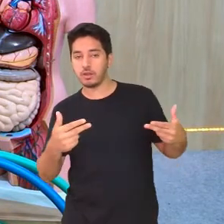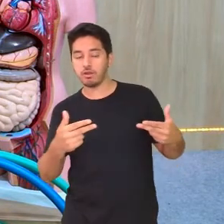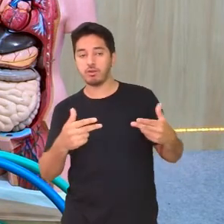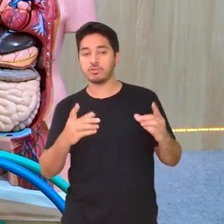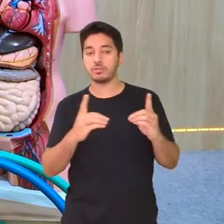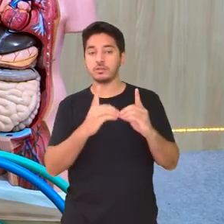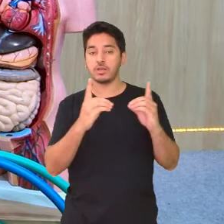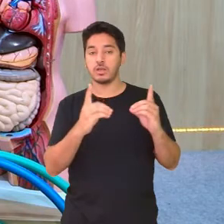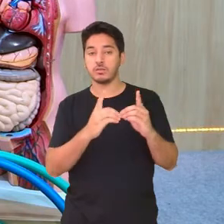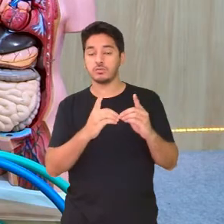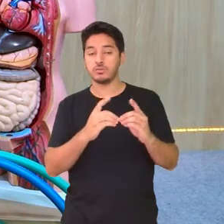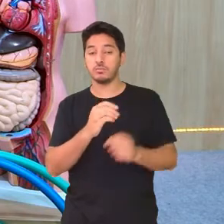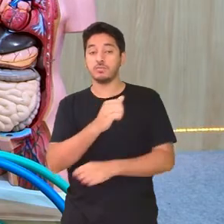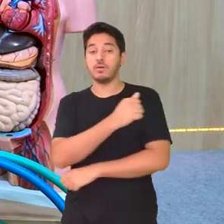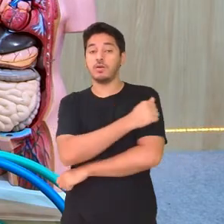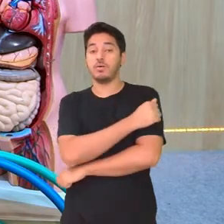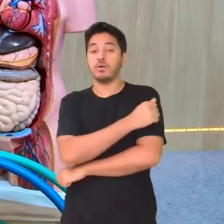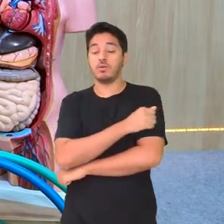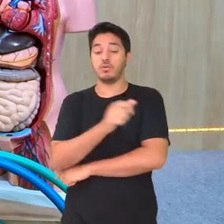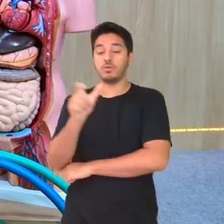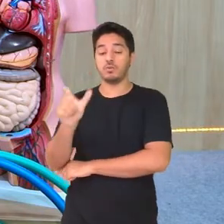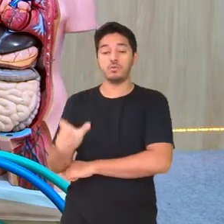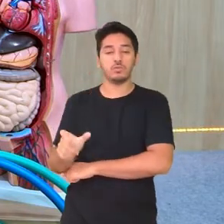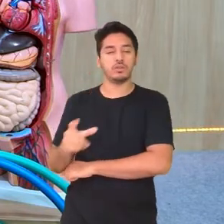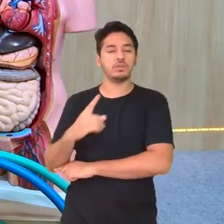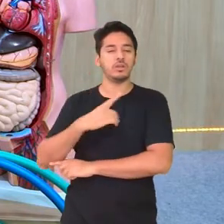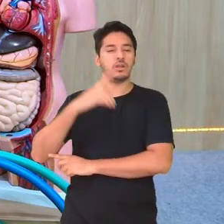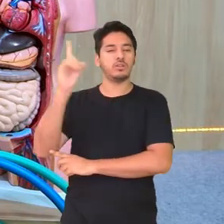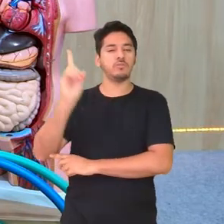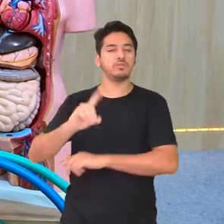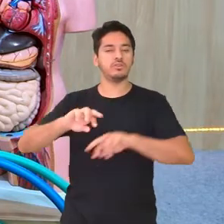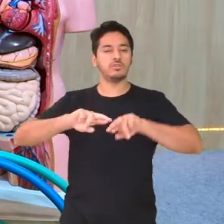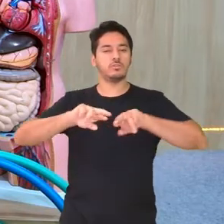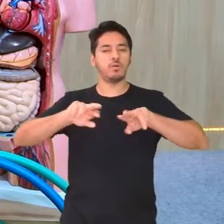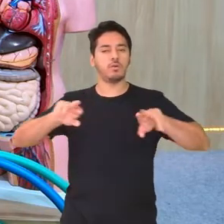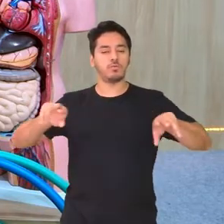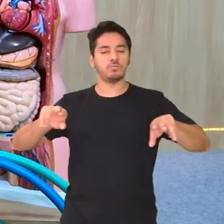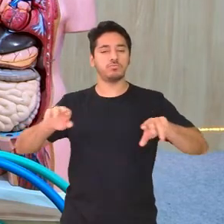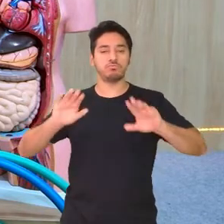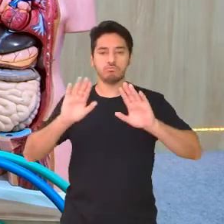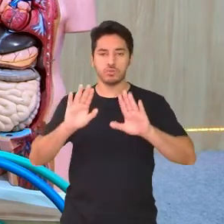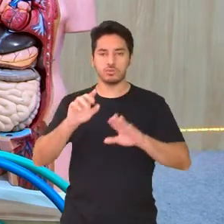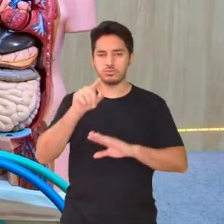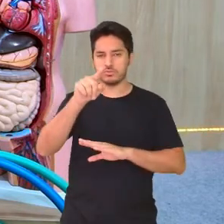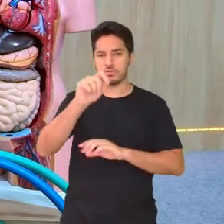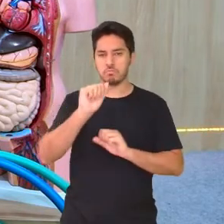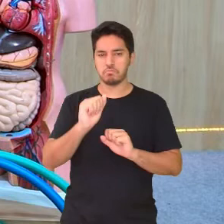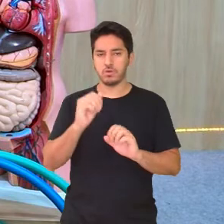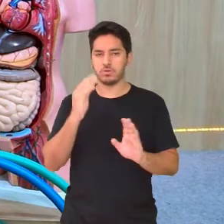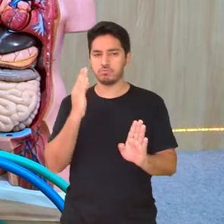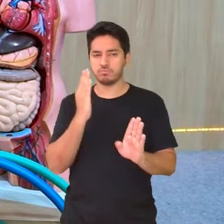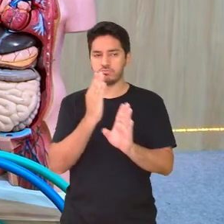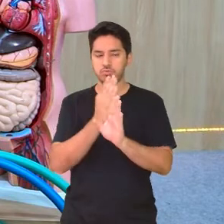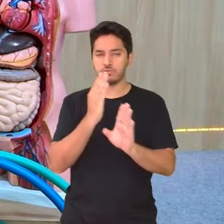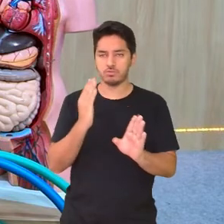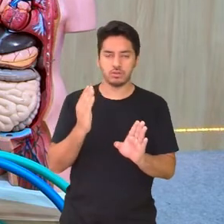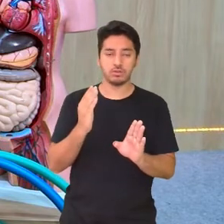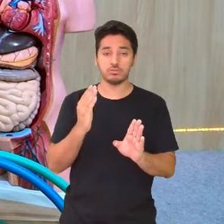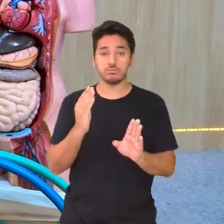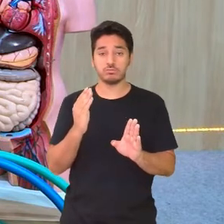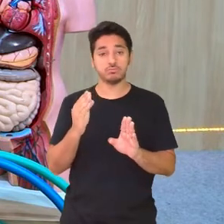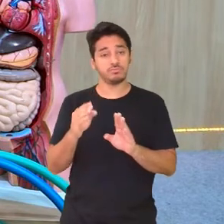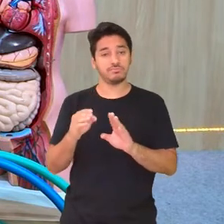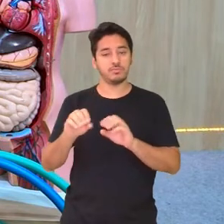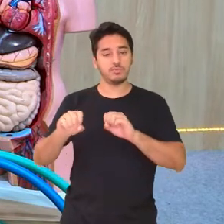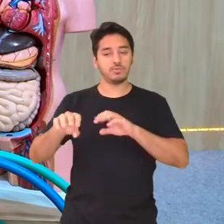para o estudante com a deficiência múltipla. Mas você pode encontrar educação especial na perspectiva